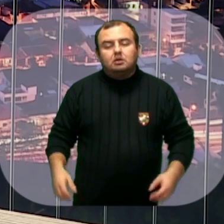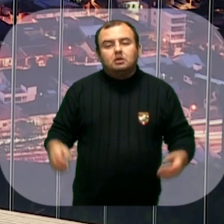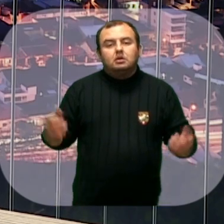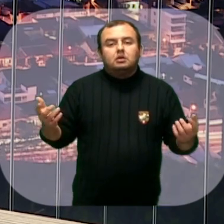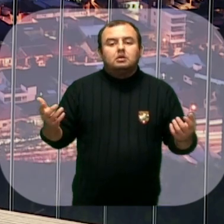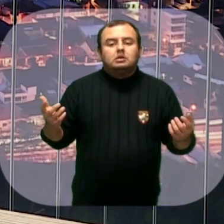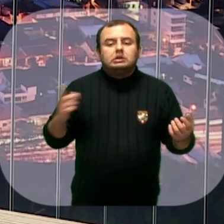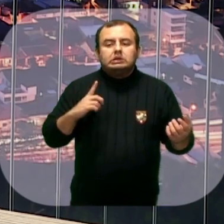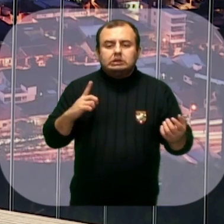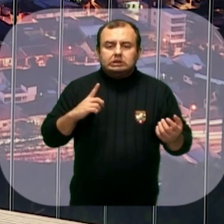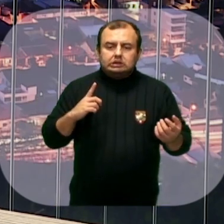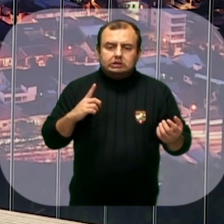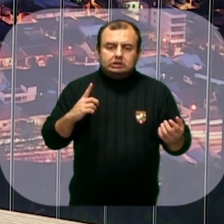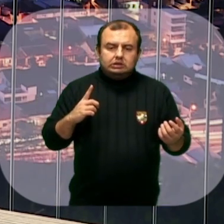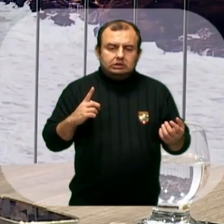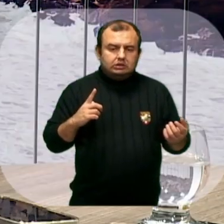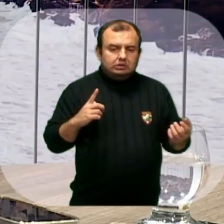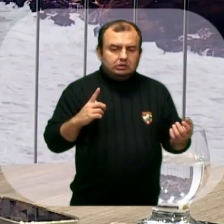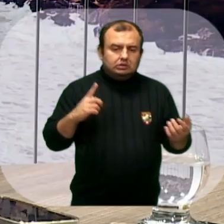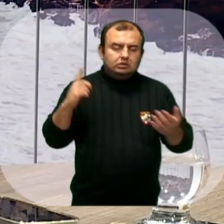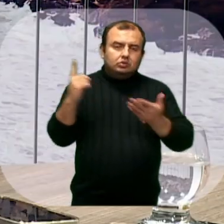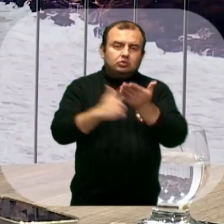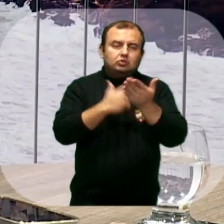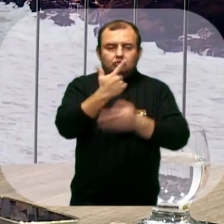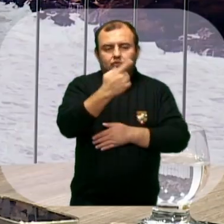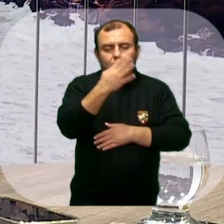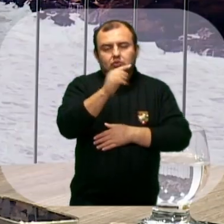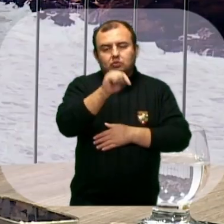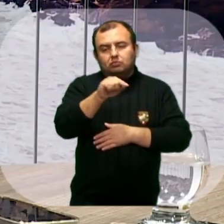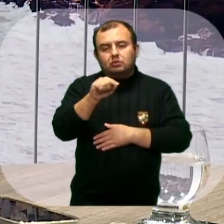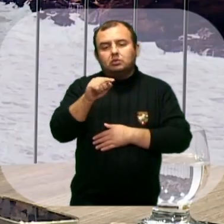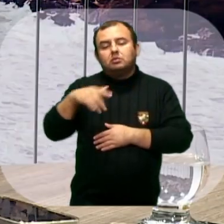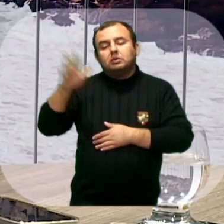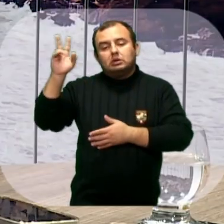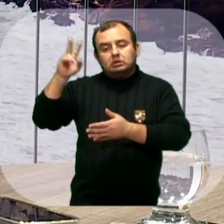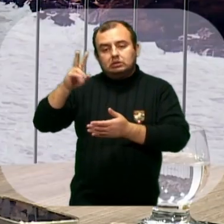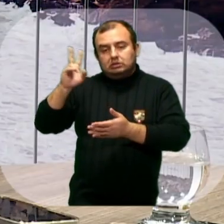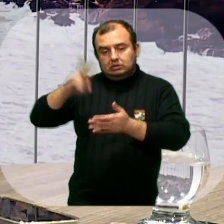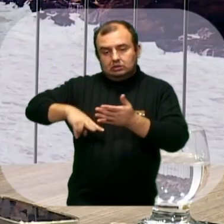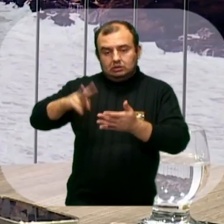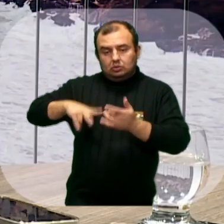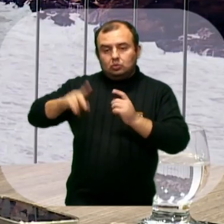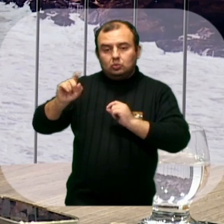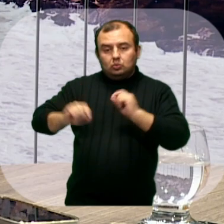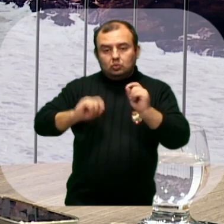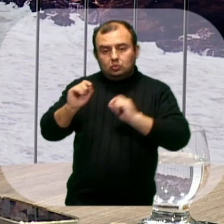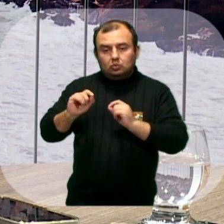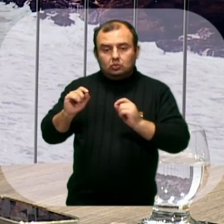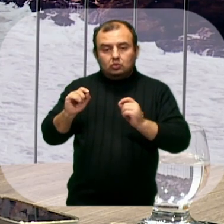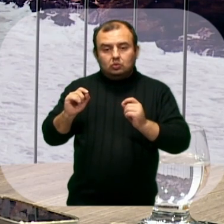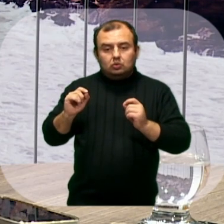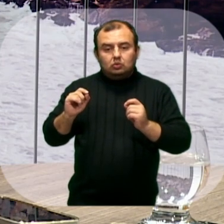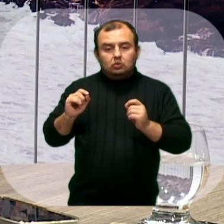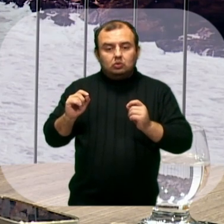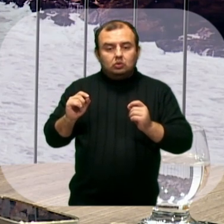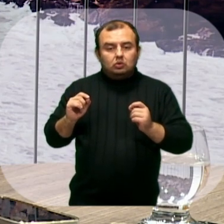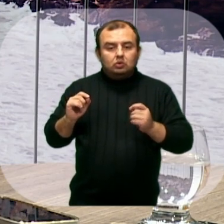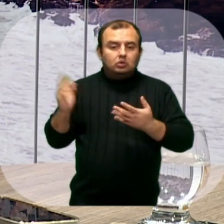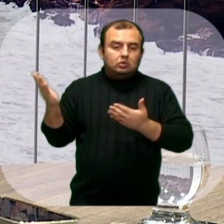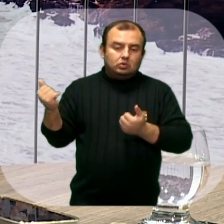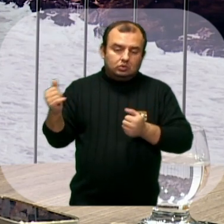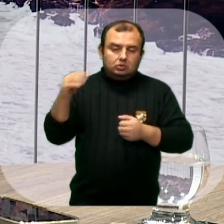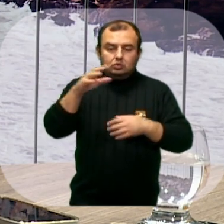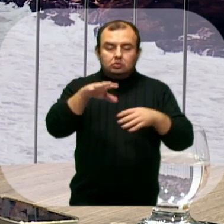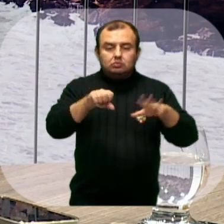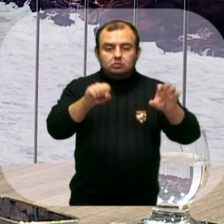toda, desses 24 mil livros, o que mais sai para nós é a questão de os jovens